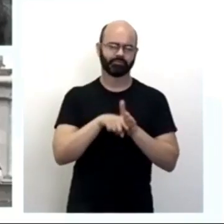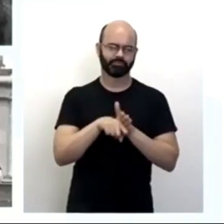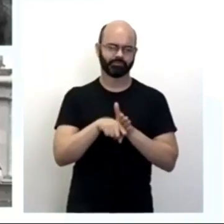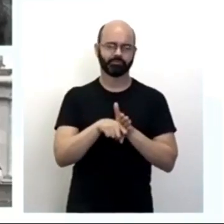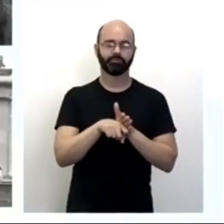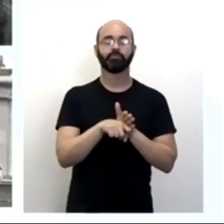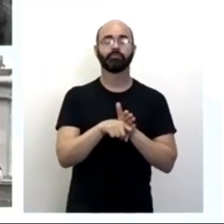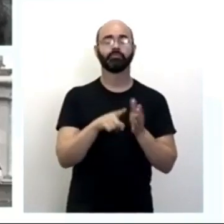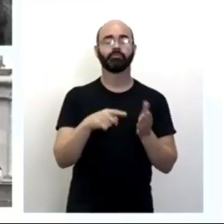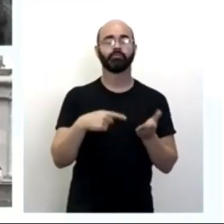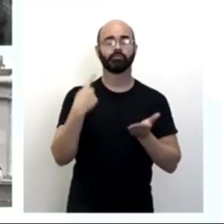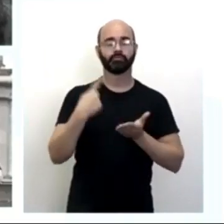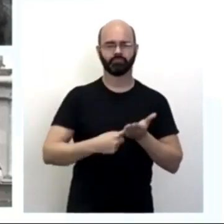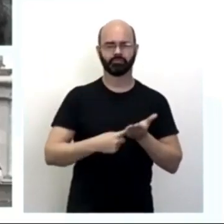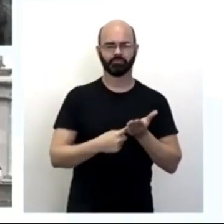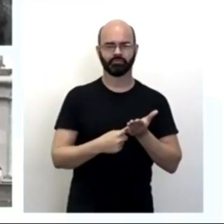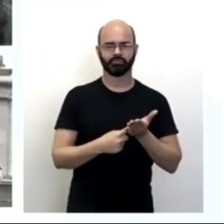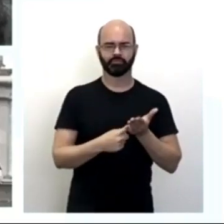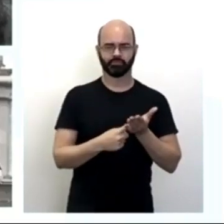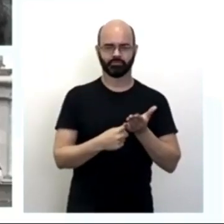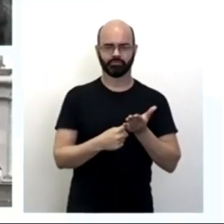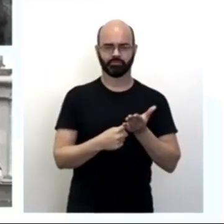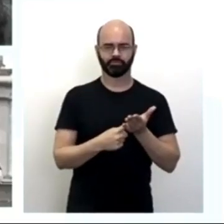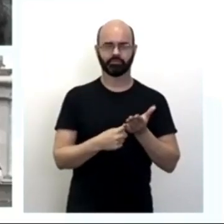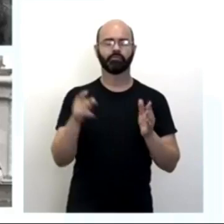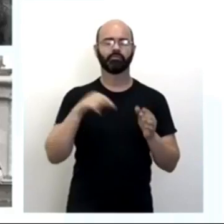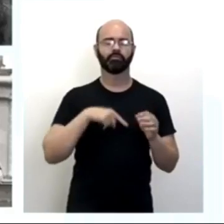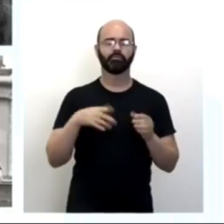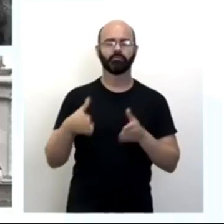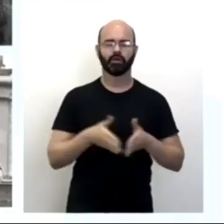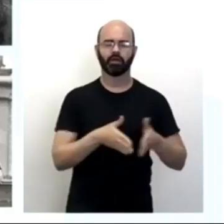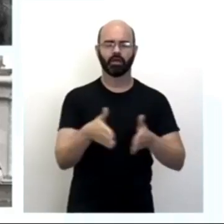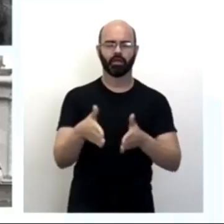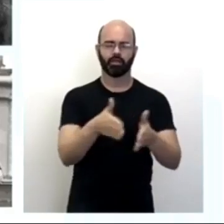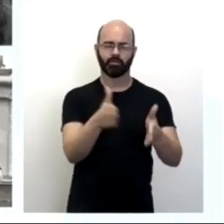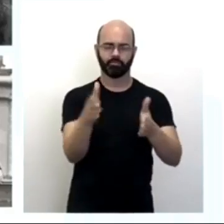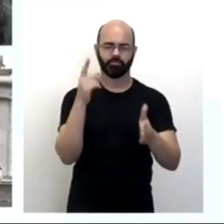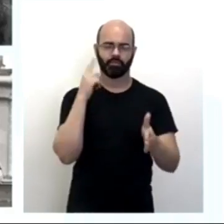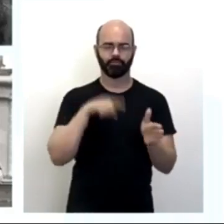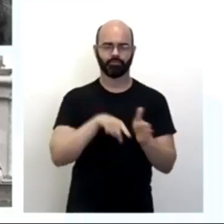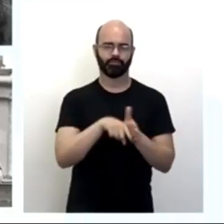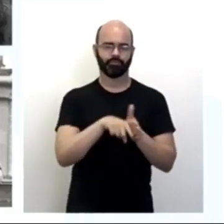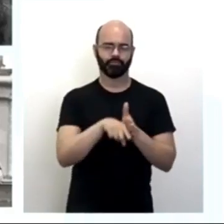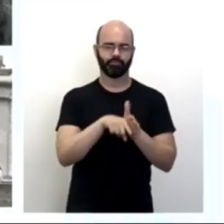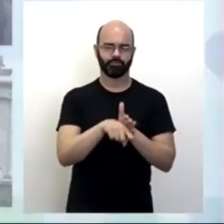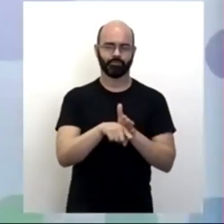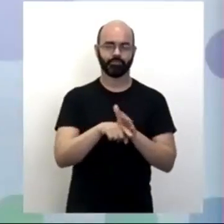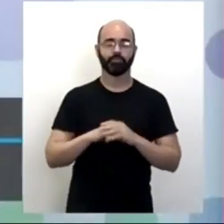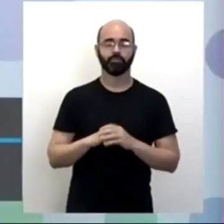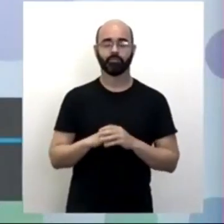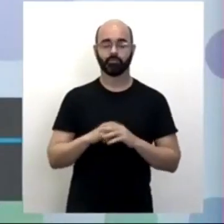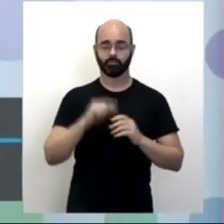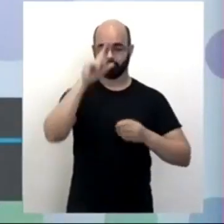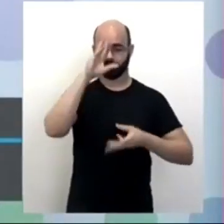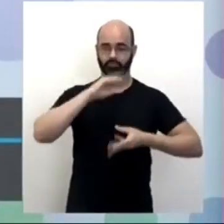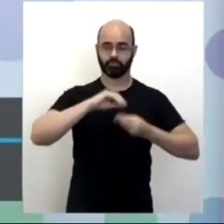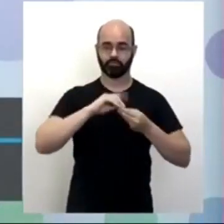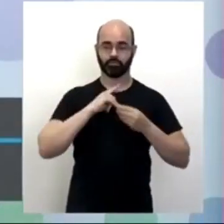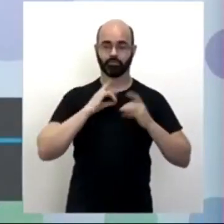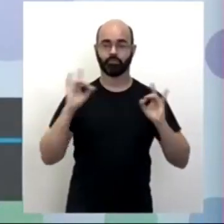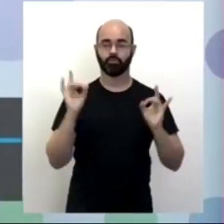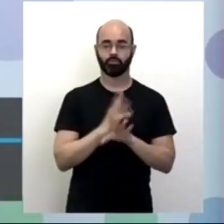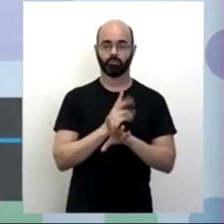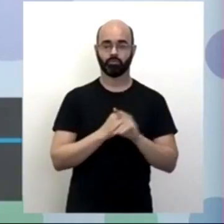um telos, ela tinha um caminho a ser percorrido. E esse caminho se concluiria com aquilo que ele chamou